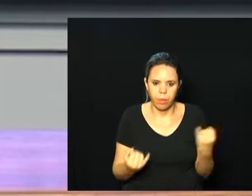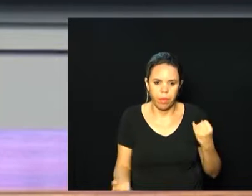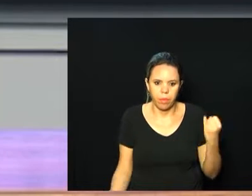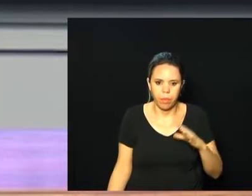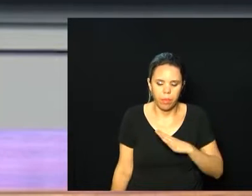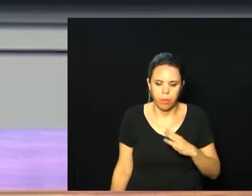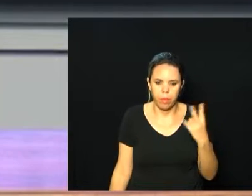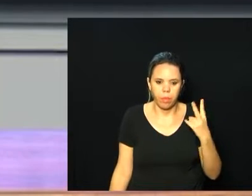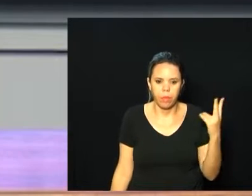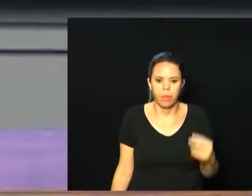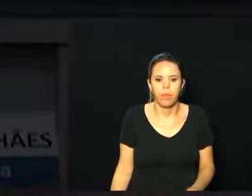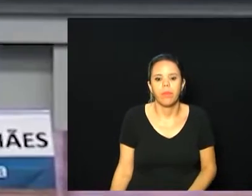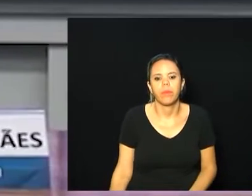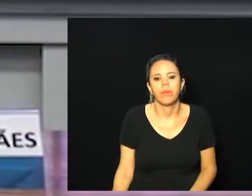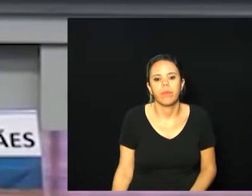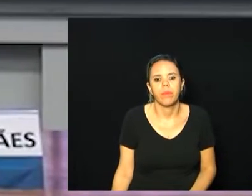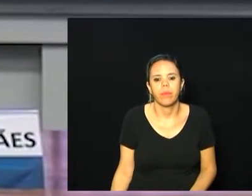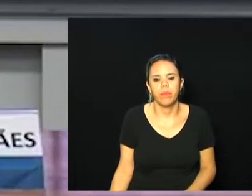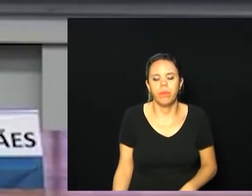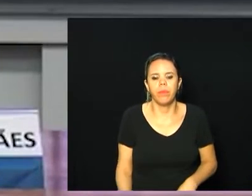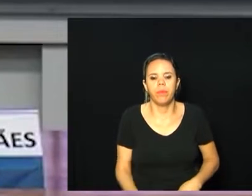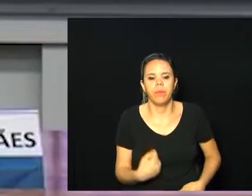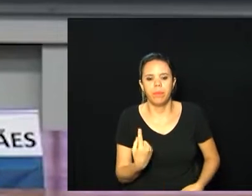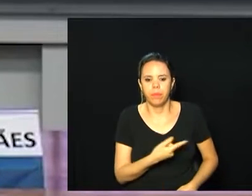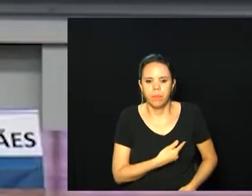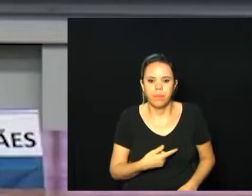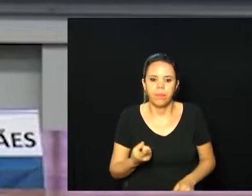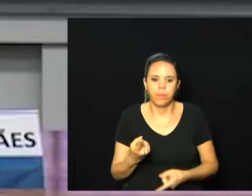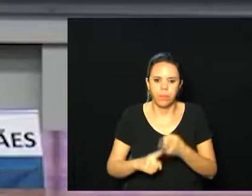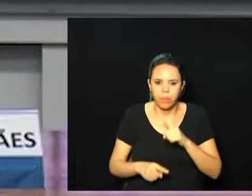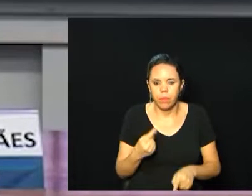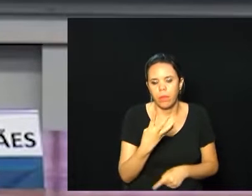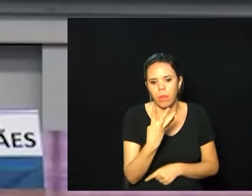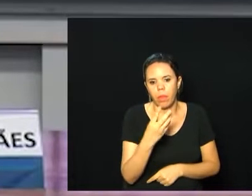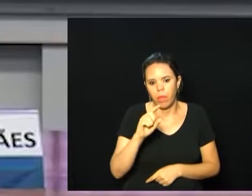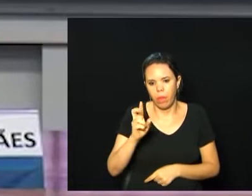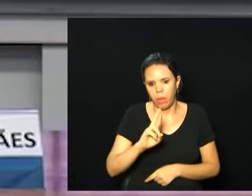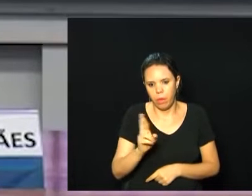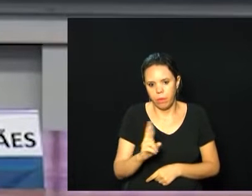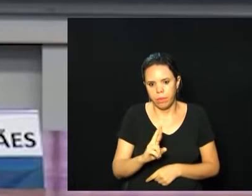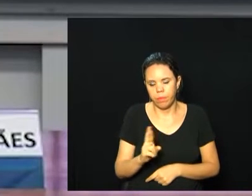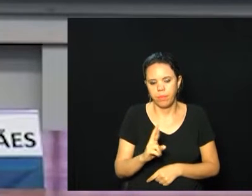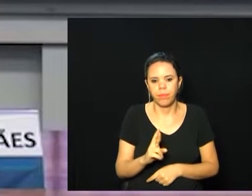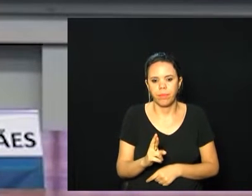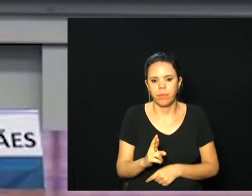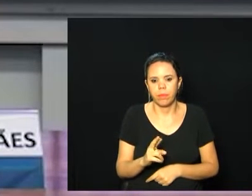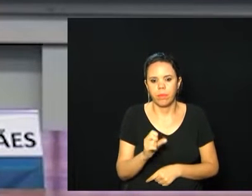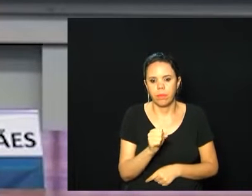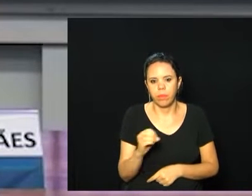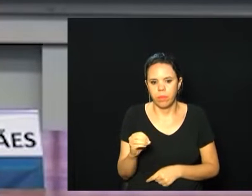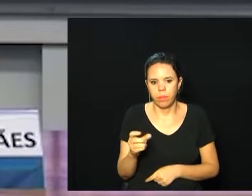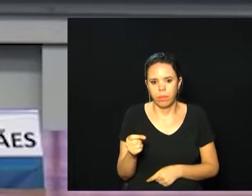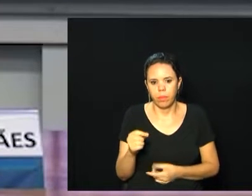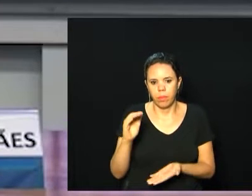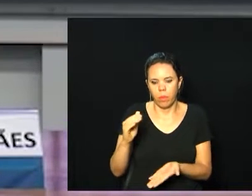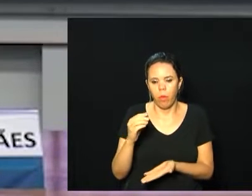significativa do município de Valinhos. Nós pactuamos em cerca de R$ 4,80 o